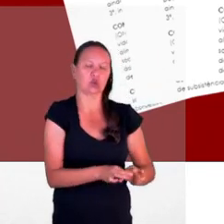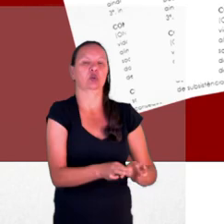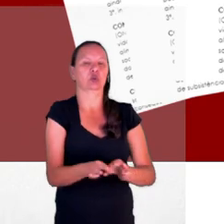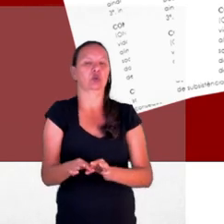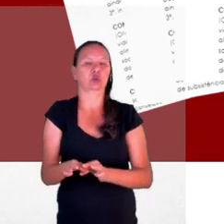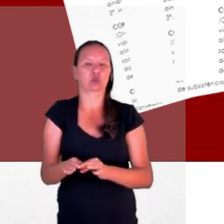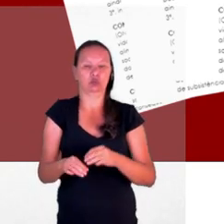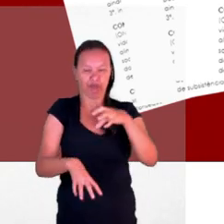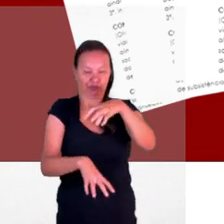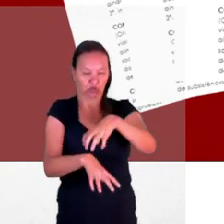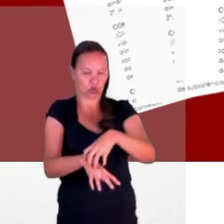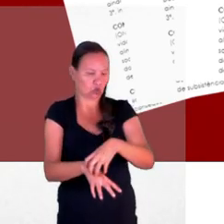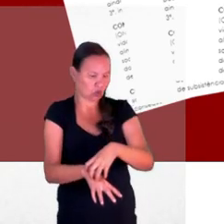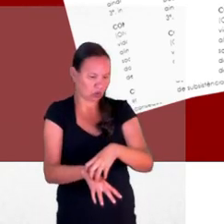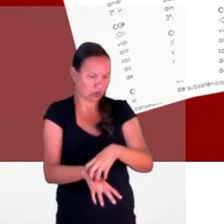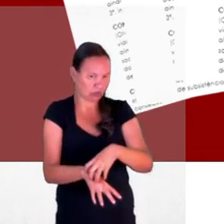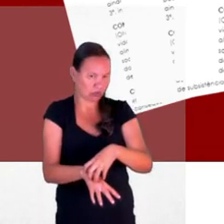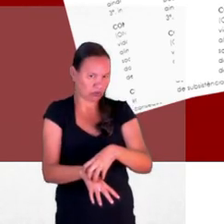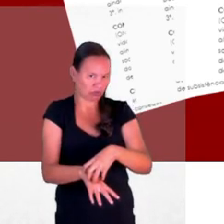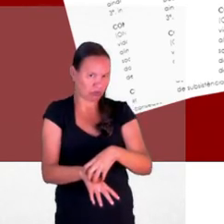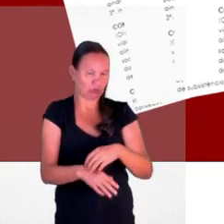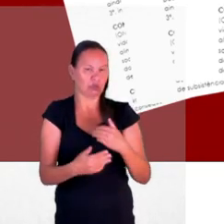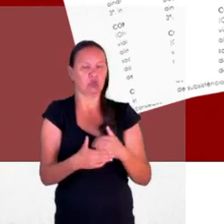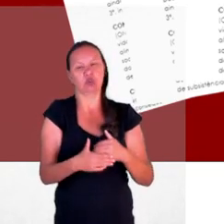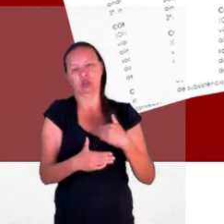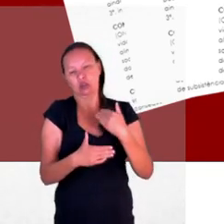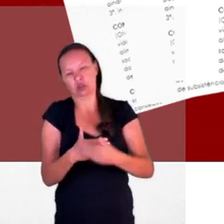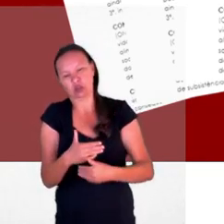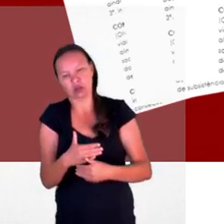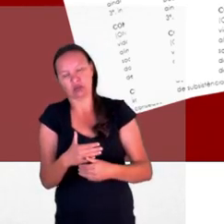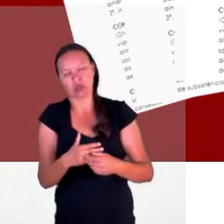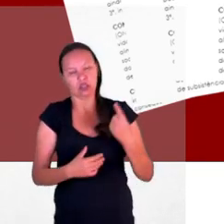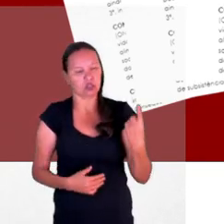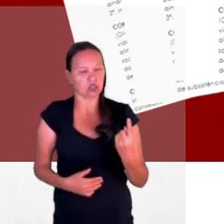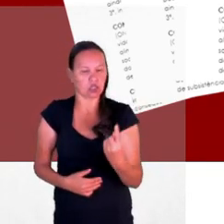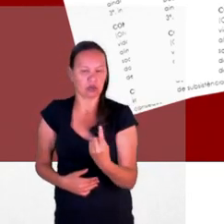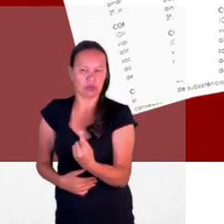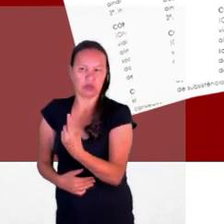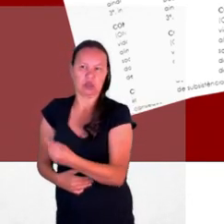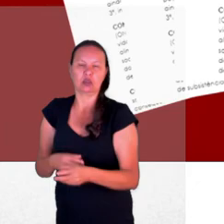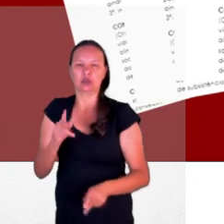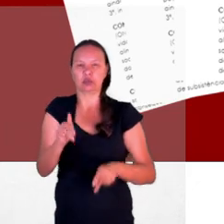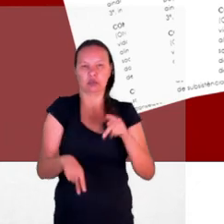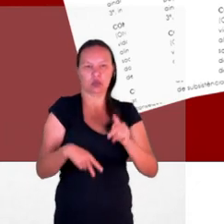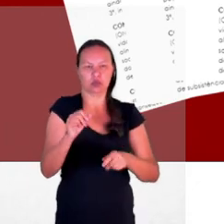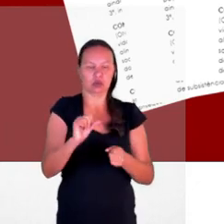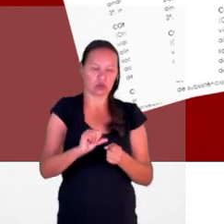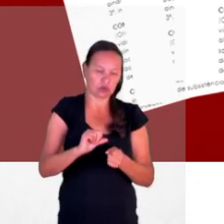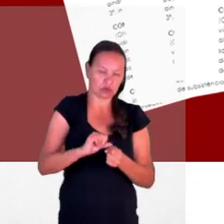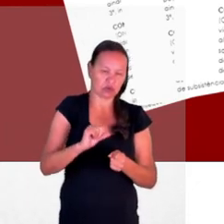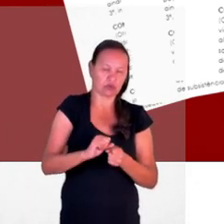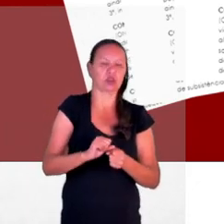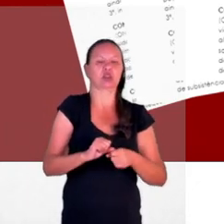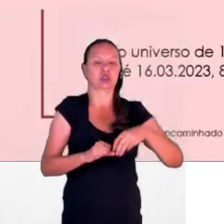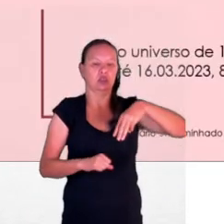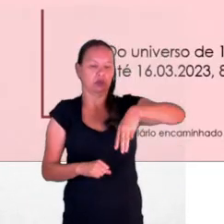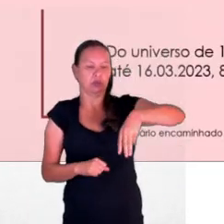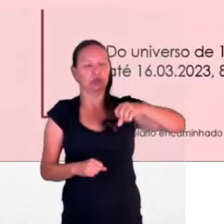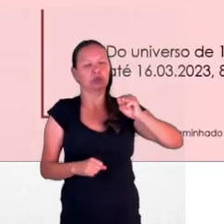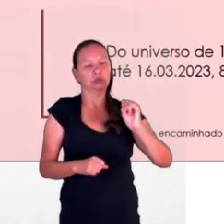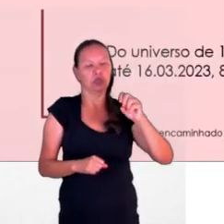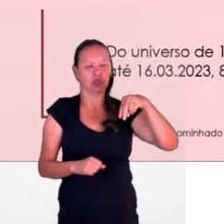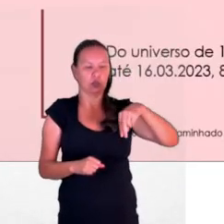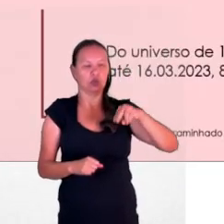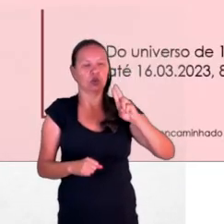núcleo eh através dos seus integrantes eh elaborou diversas minutas encaminhamos aos